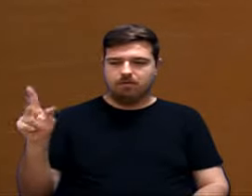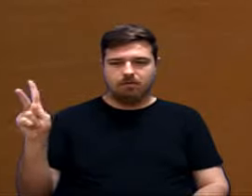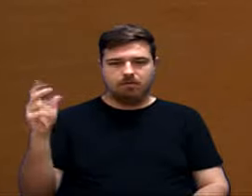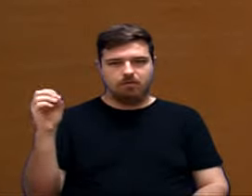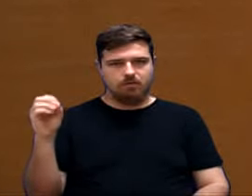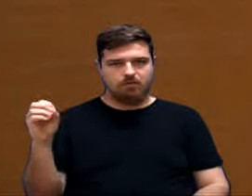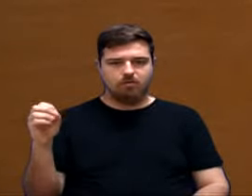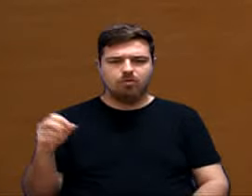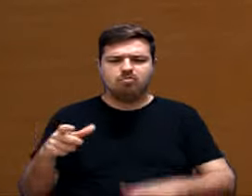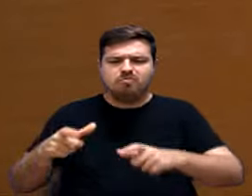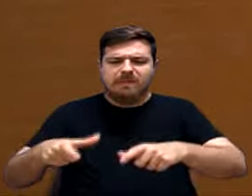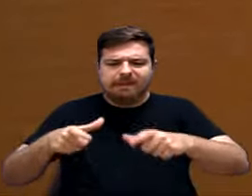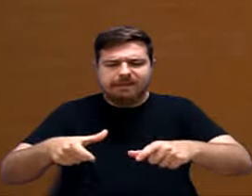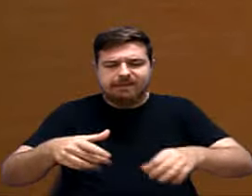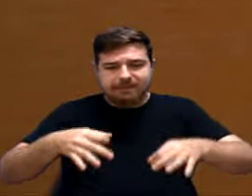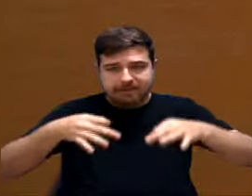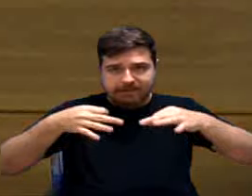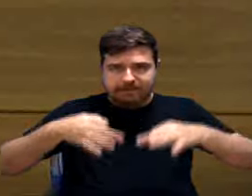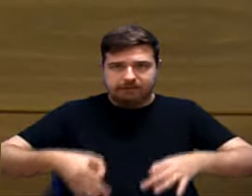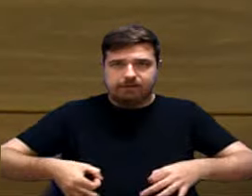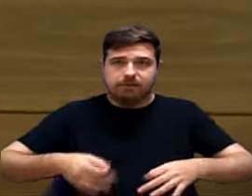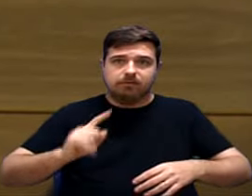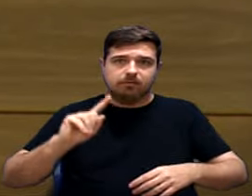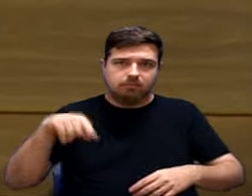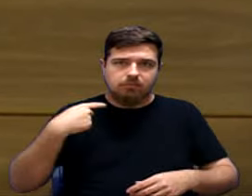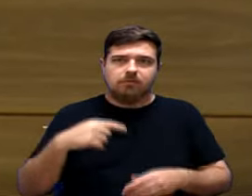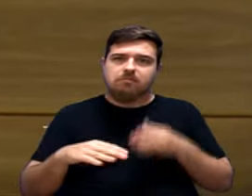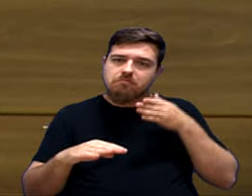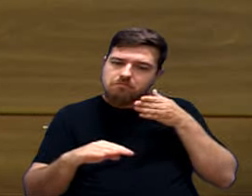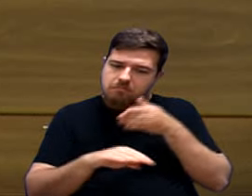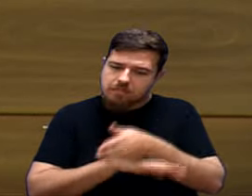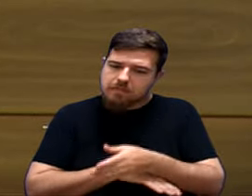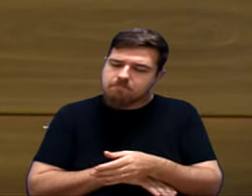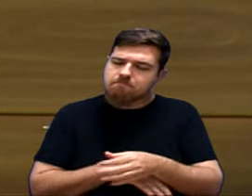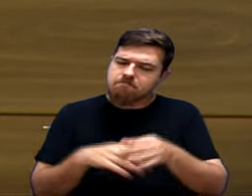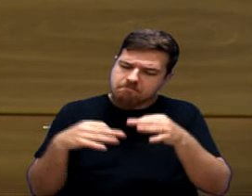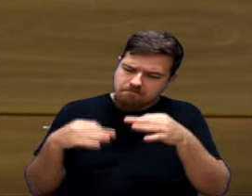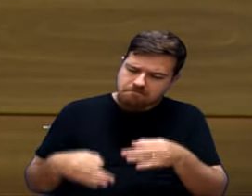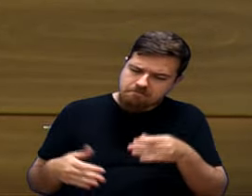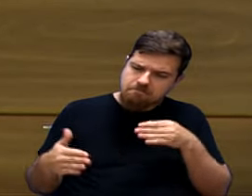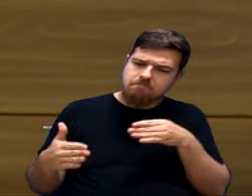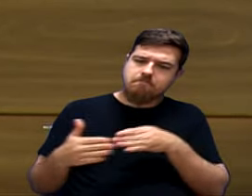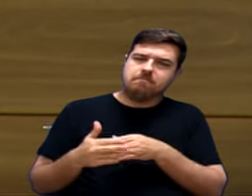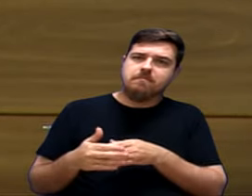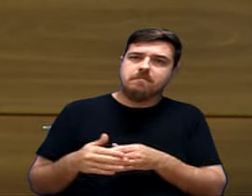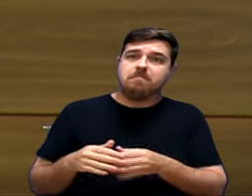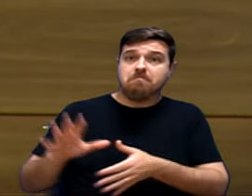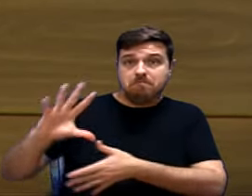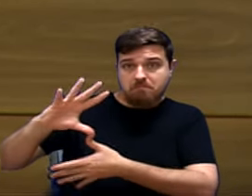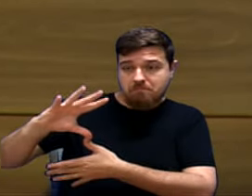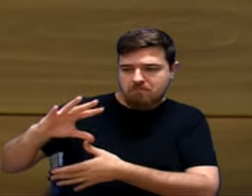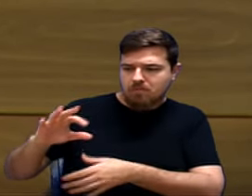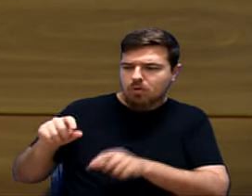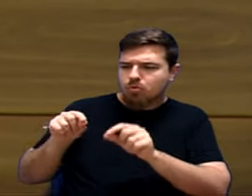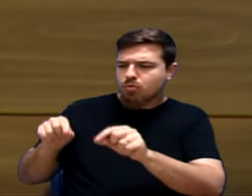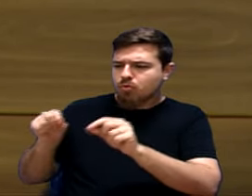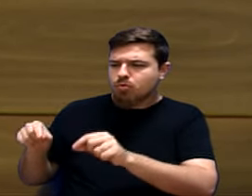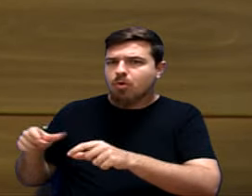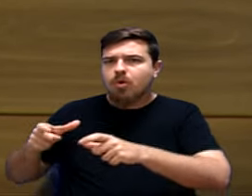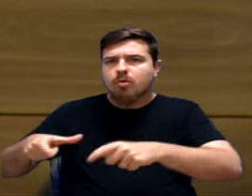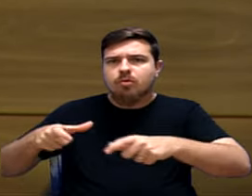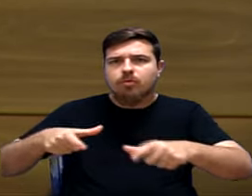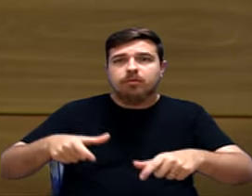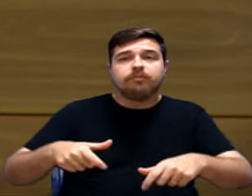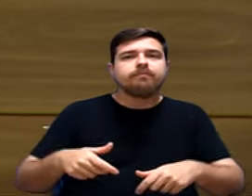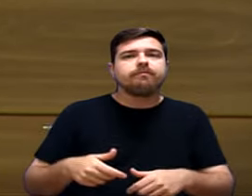tá mencionando pra gente ter uma uma um direcionamento mais assertivo acho que interessante a gente mapear